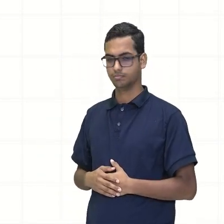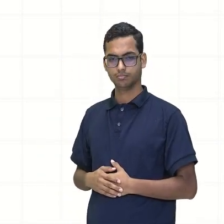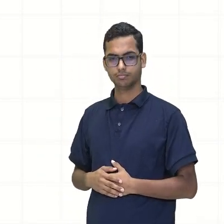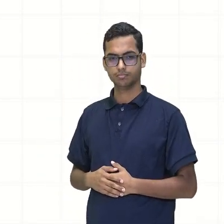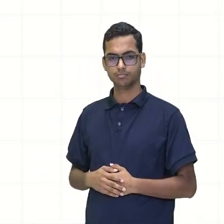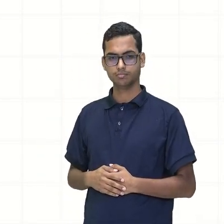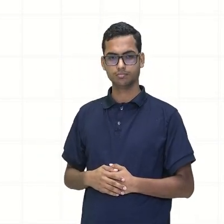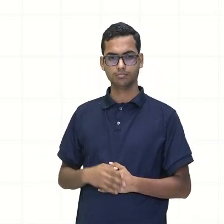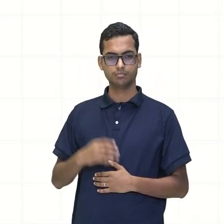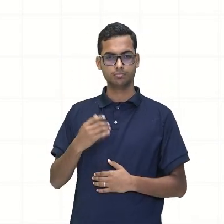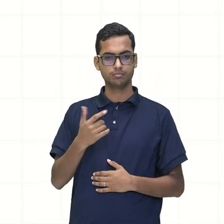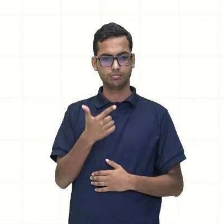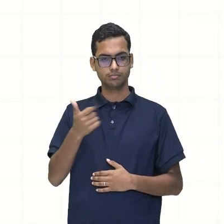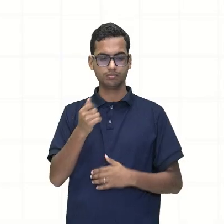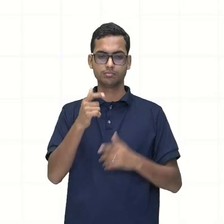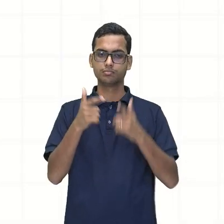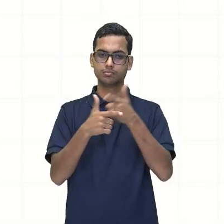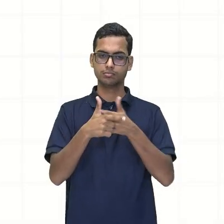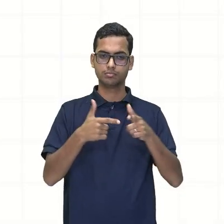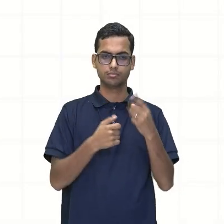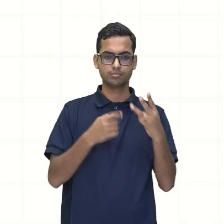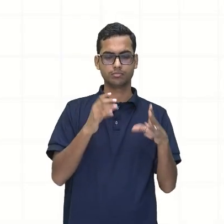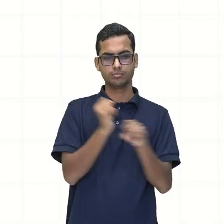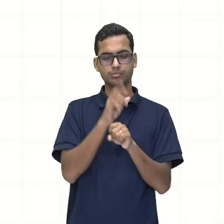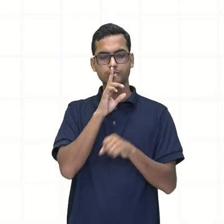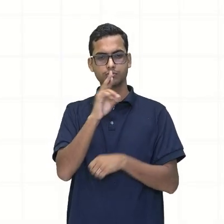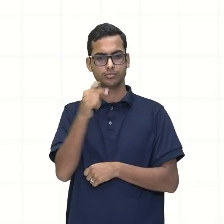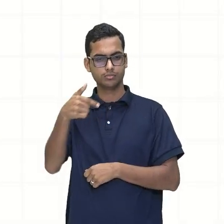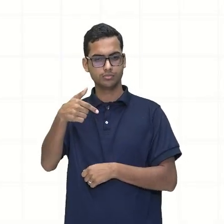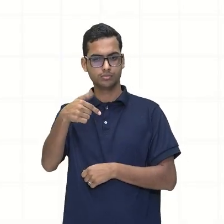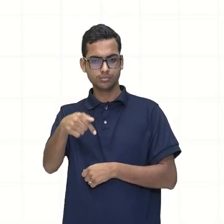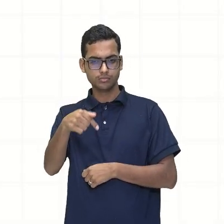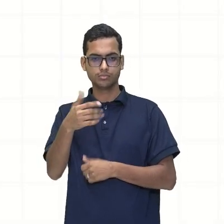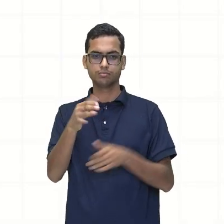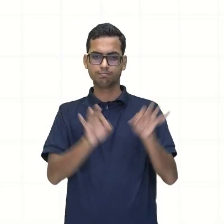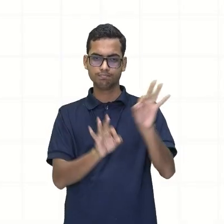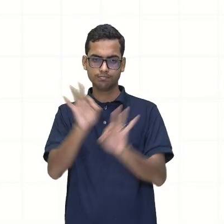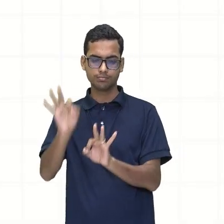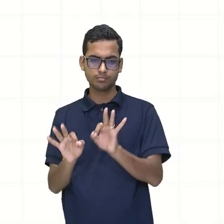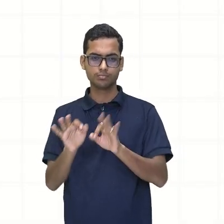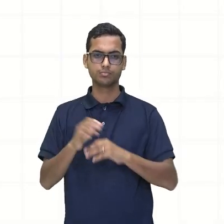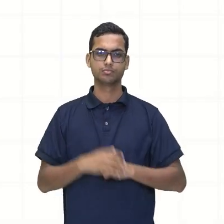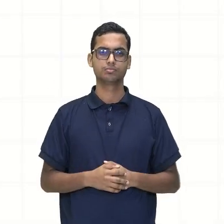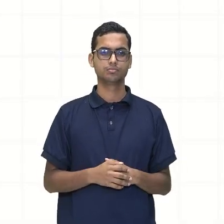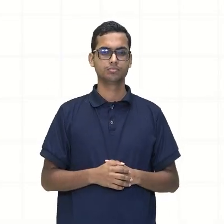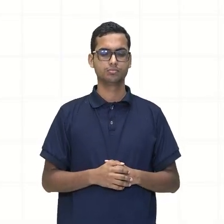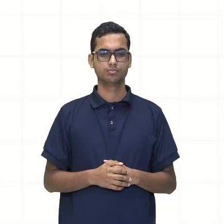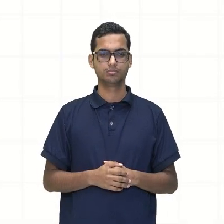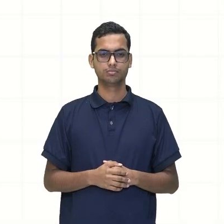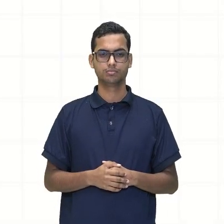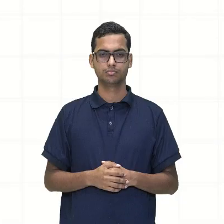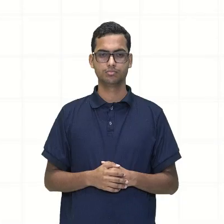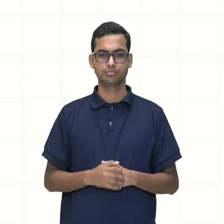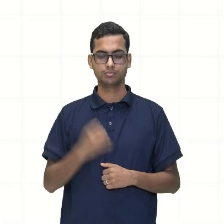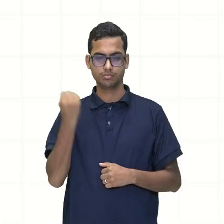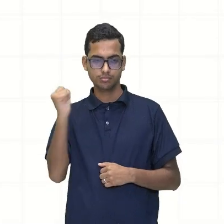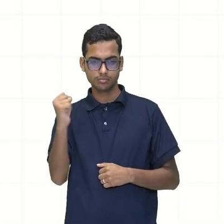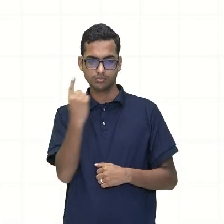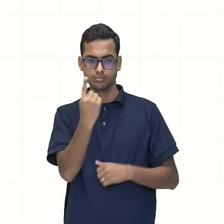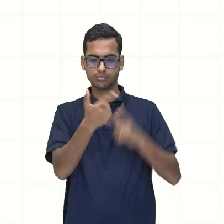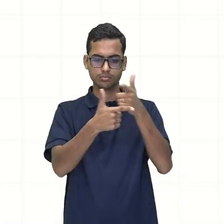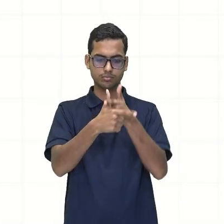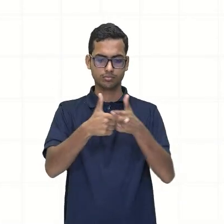por 3 dá 7. 3 vezes 7, 21. 21 menos 21, 0. Então, 81 dividido por 3